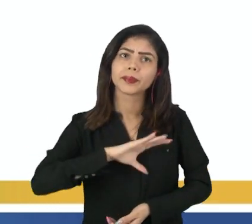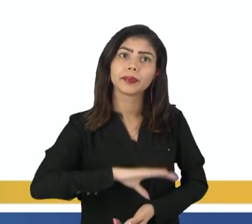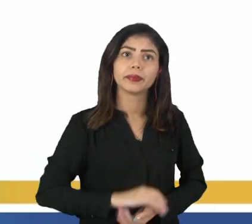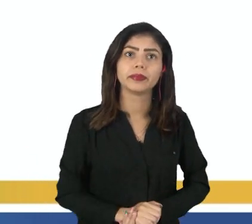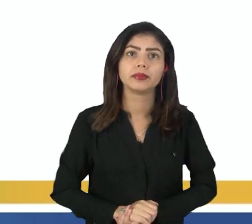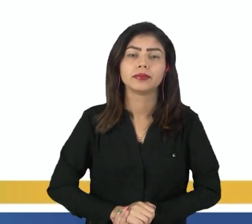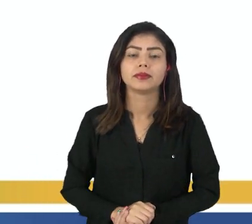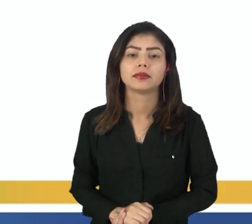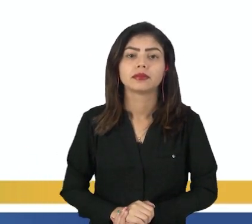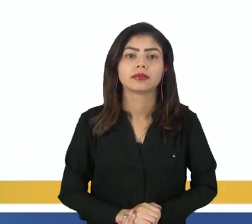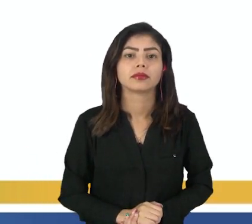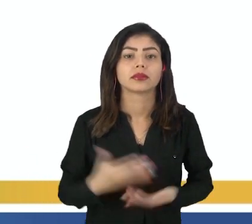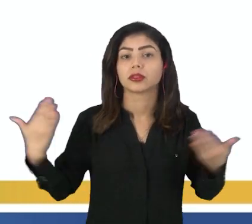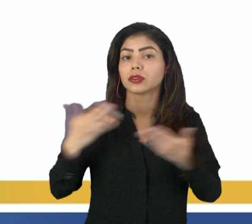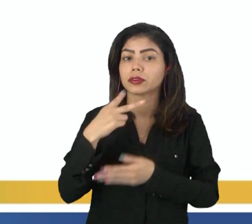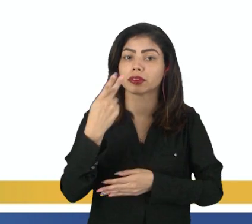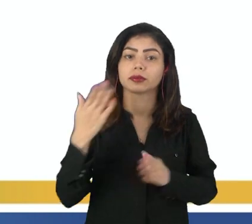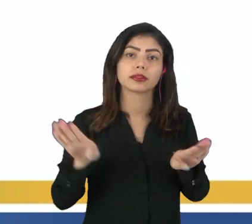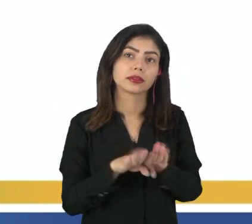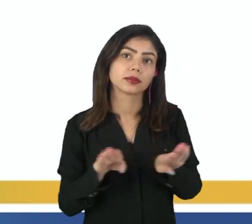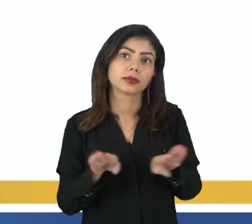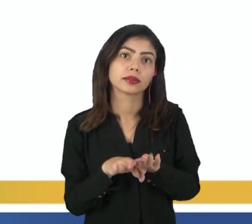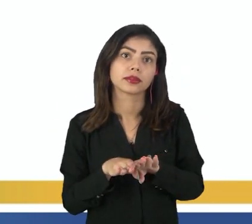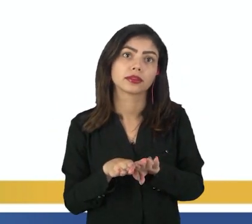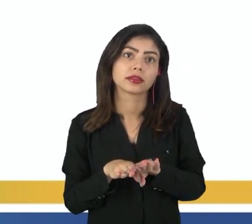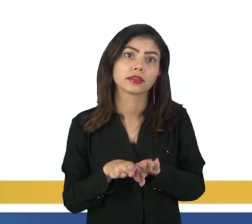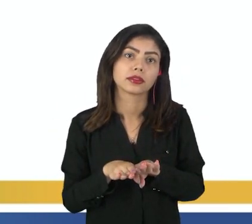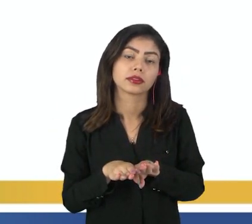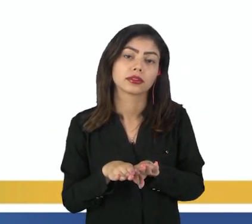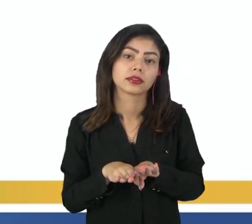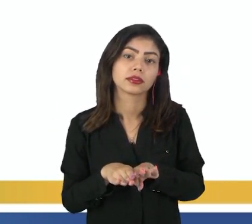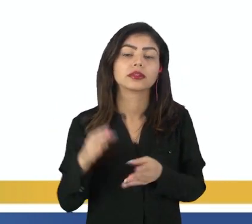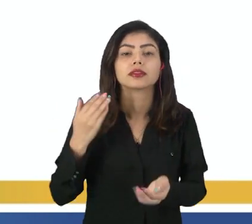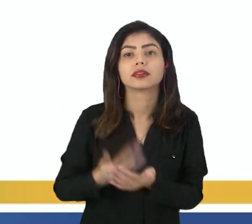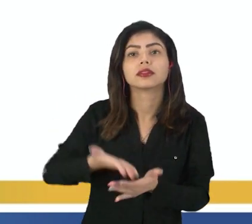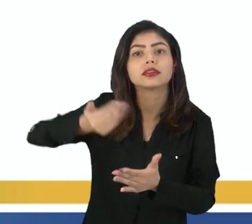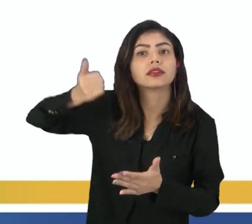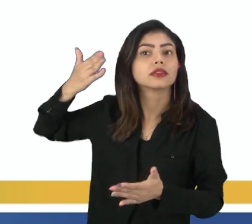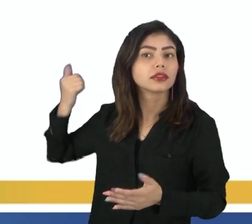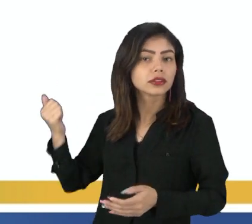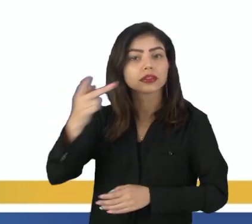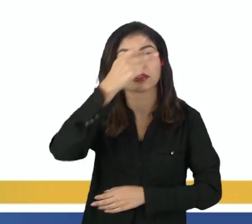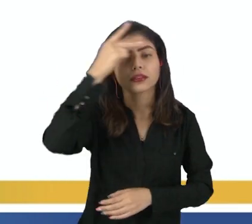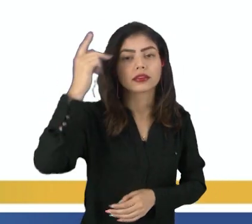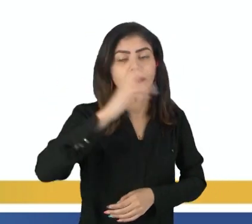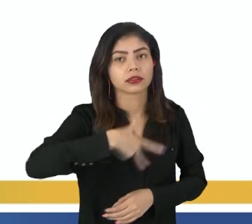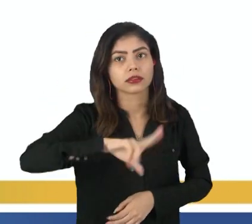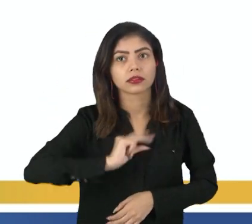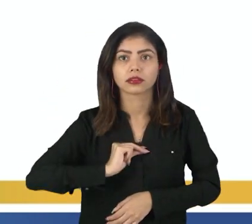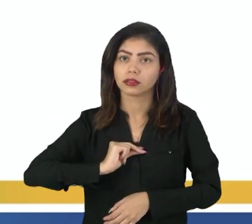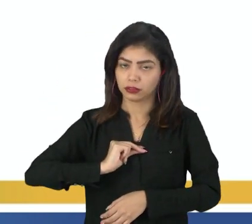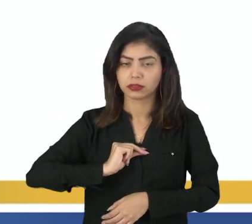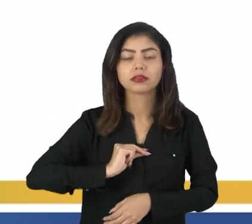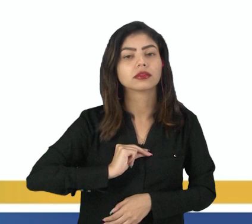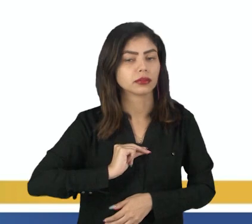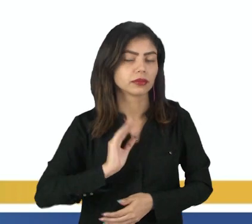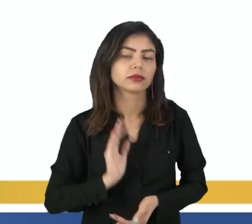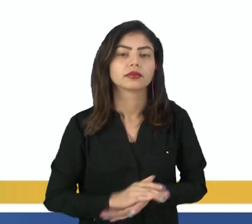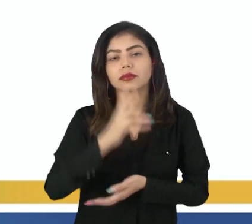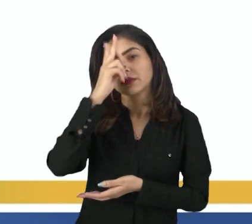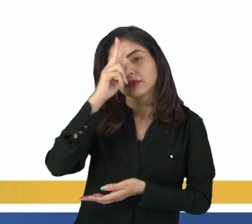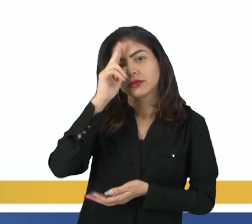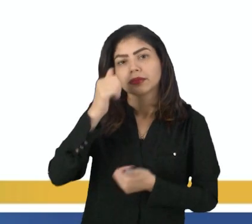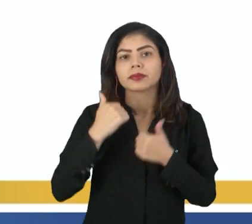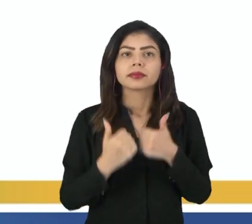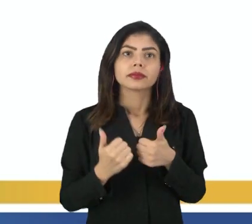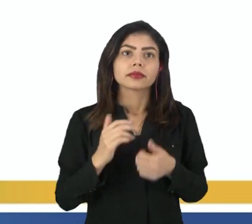portuguesa. O idioma que hoje falamos é também uma herança deixada pelos portugueses. Isso é importante a gente